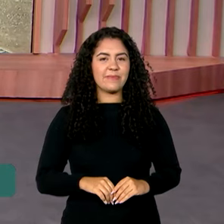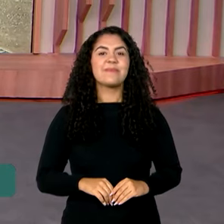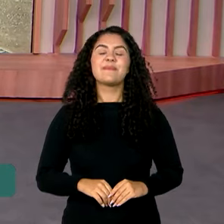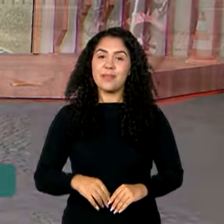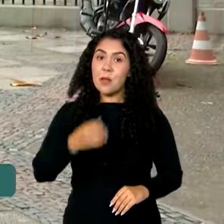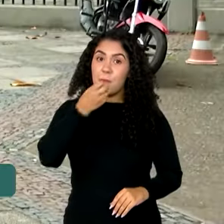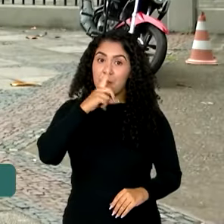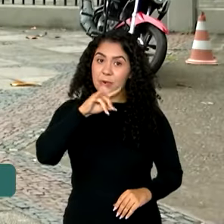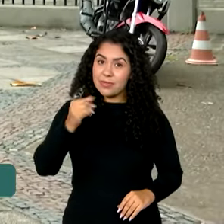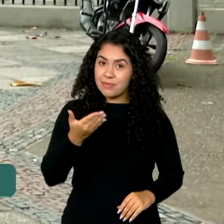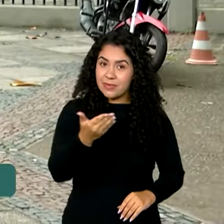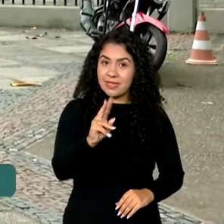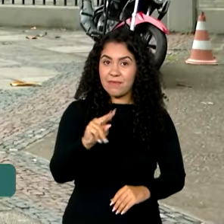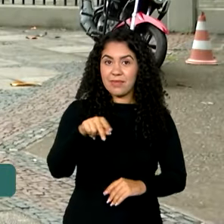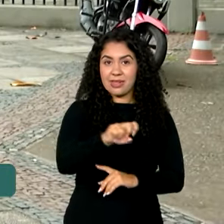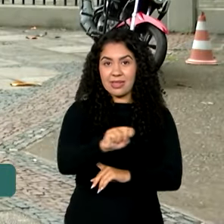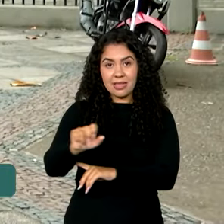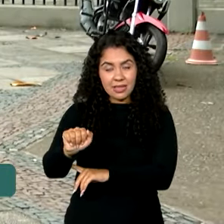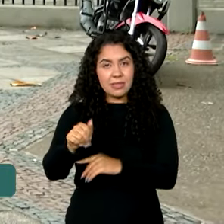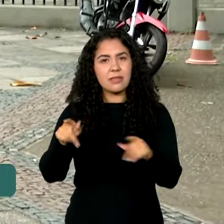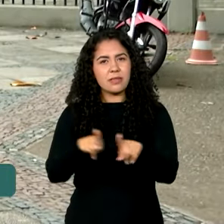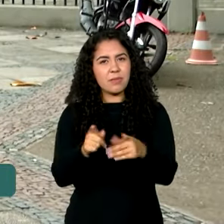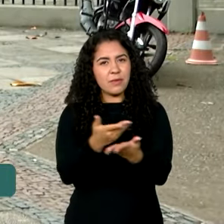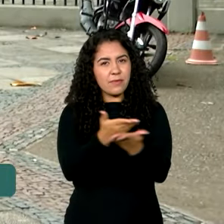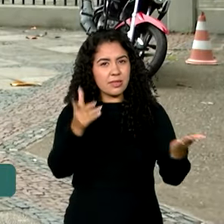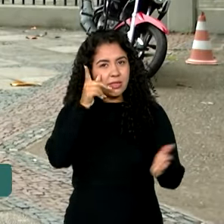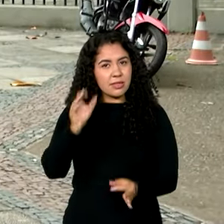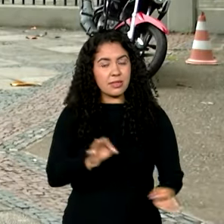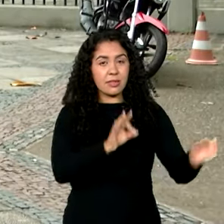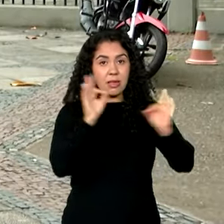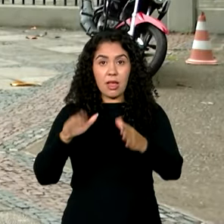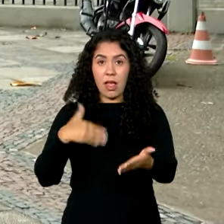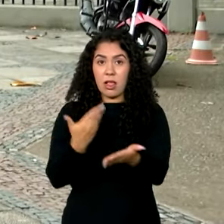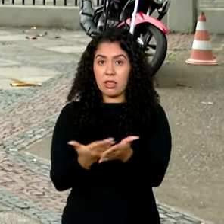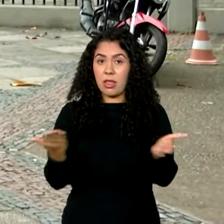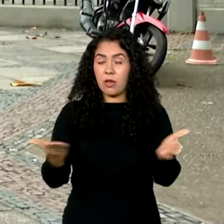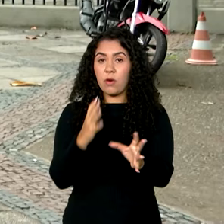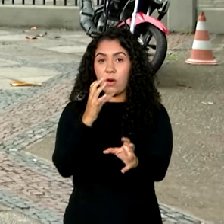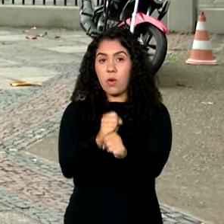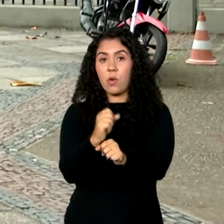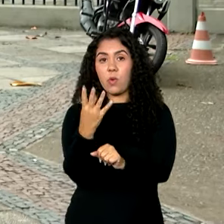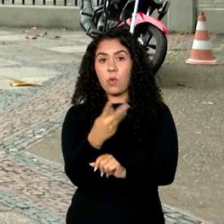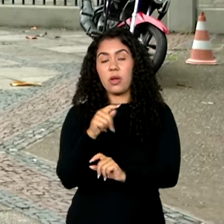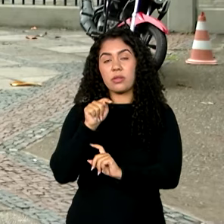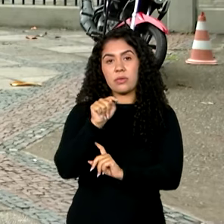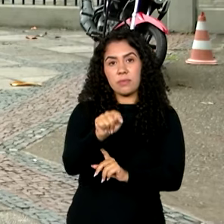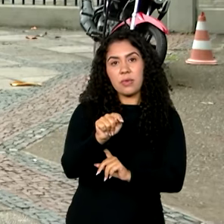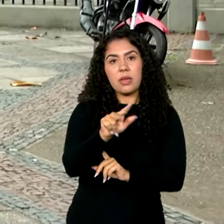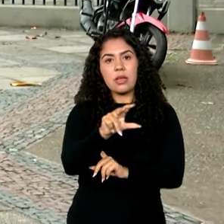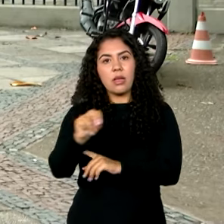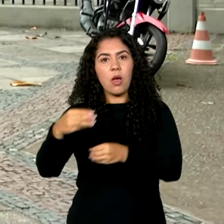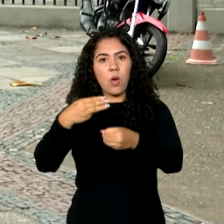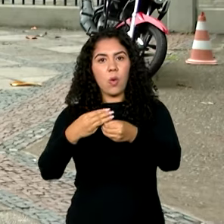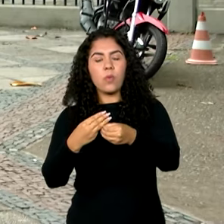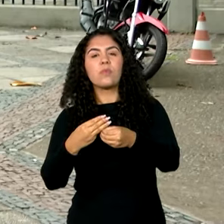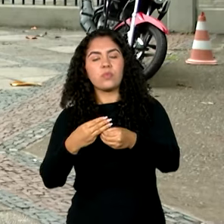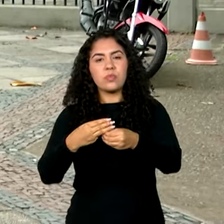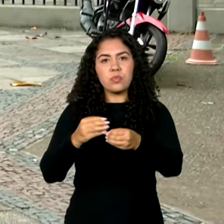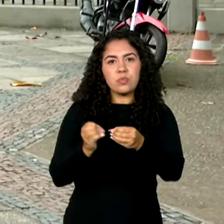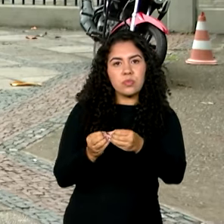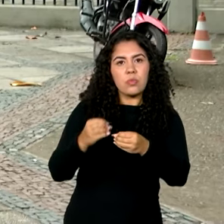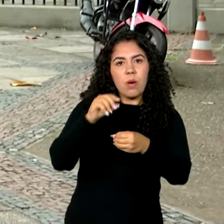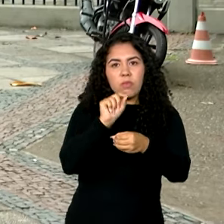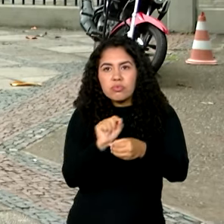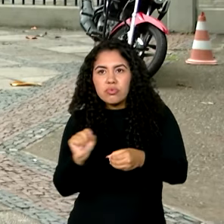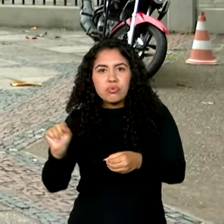Bom dia, Vanessa. Bom dia a todos. Até o momento, mais de 4.400 municípios e 24 estados da federação já